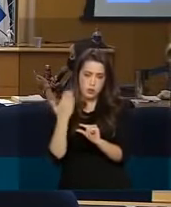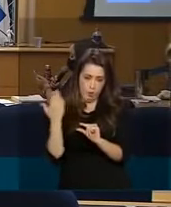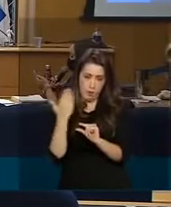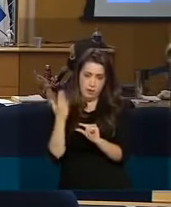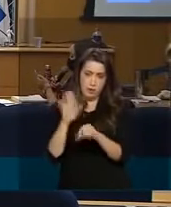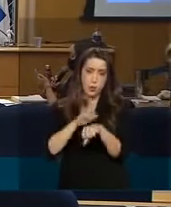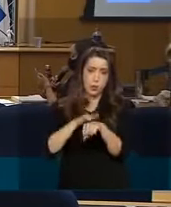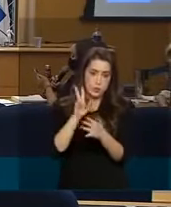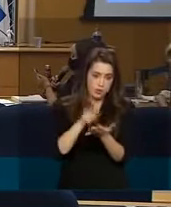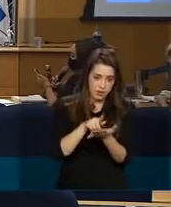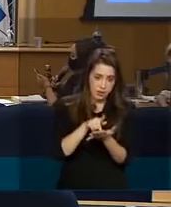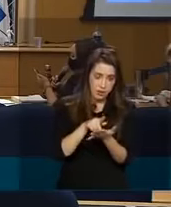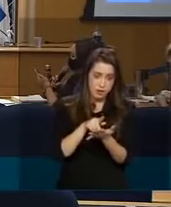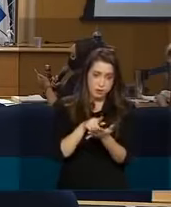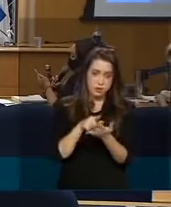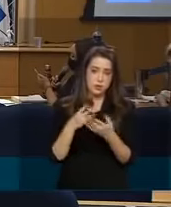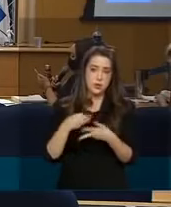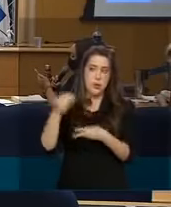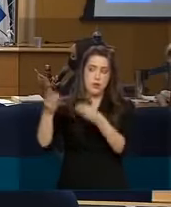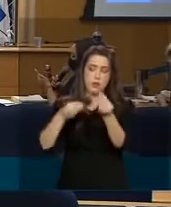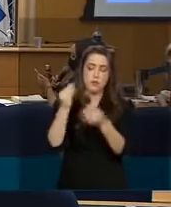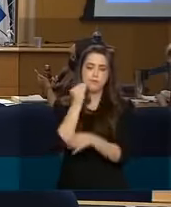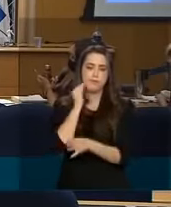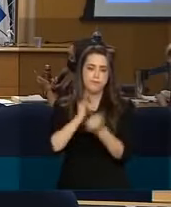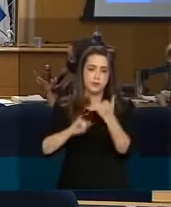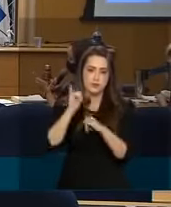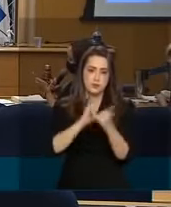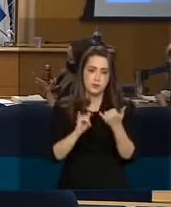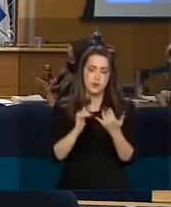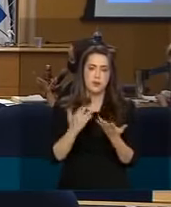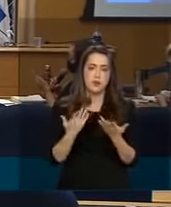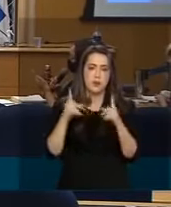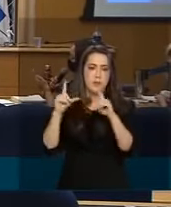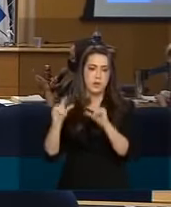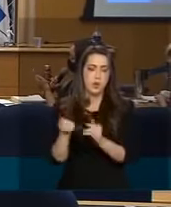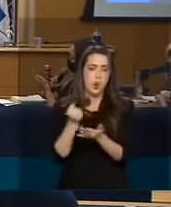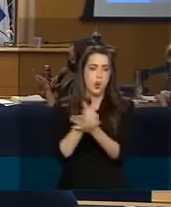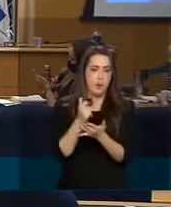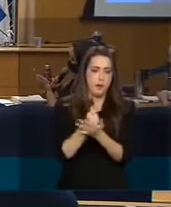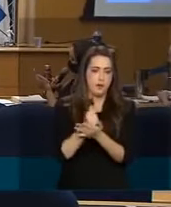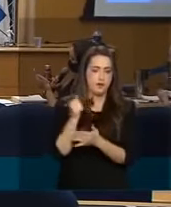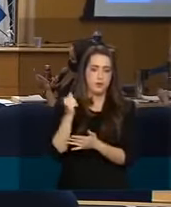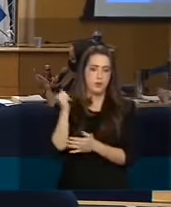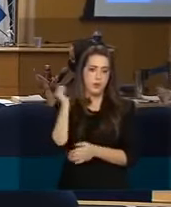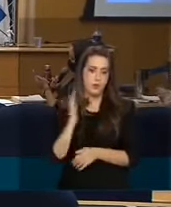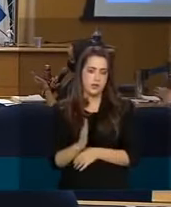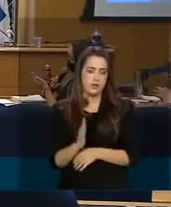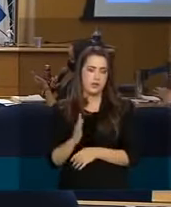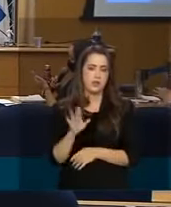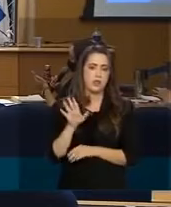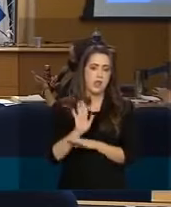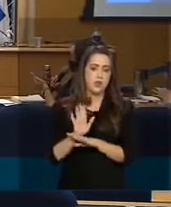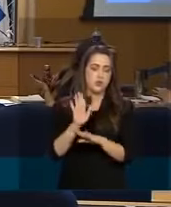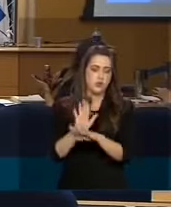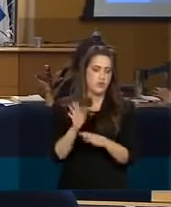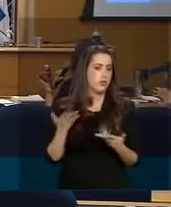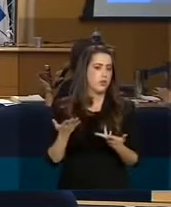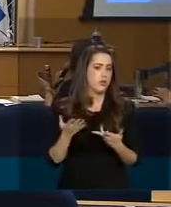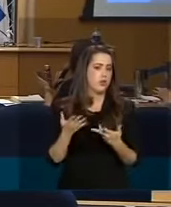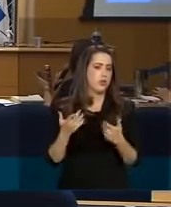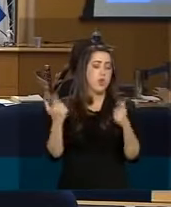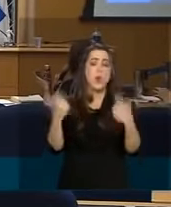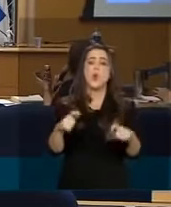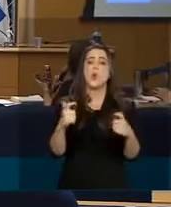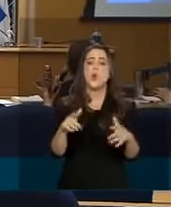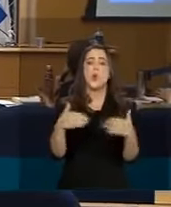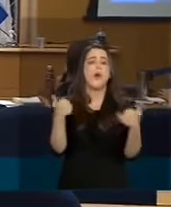distribuídos ainda é muito menor do que os testes comprados pelo país. Isso corrobora para essa subnotificação? Onde